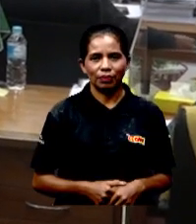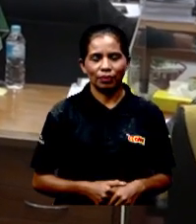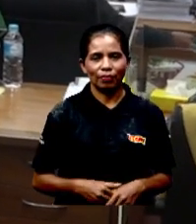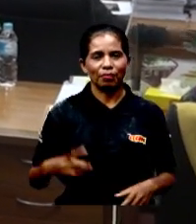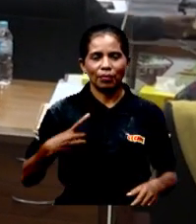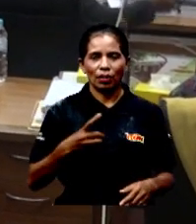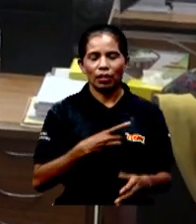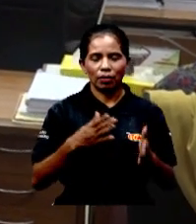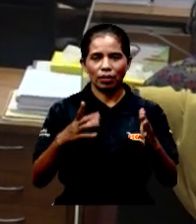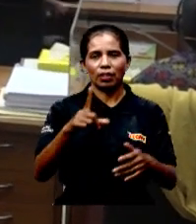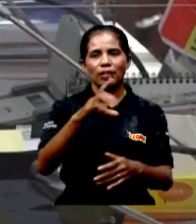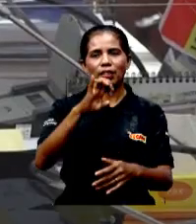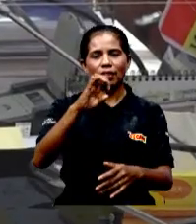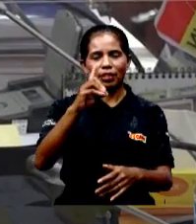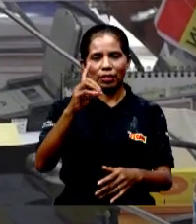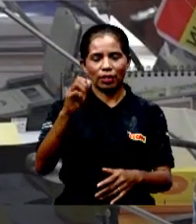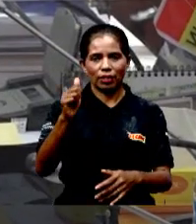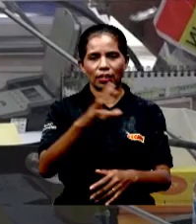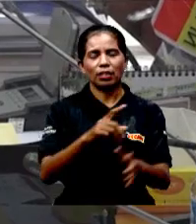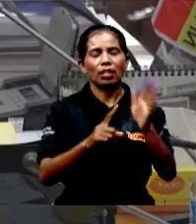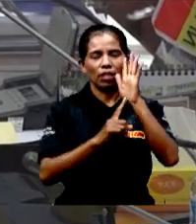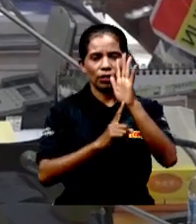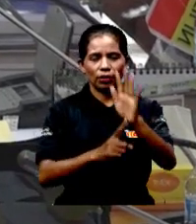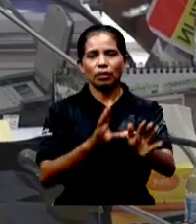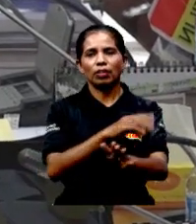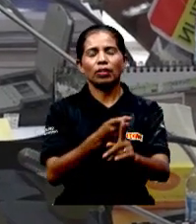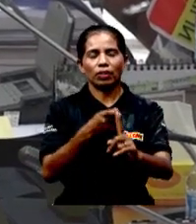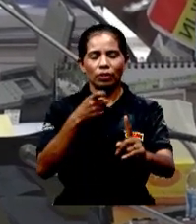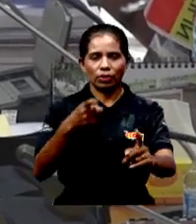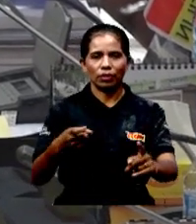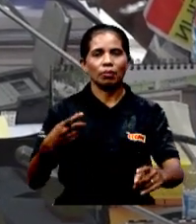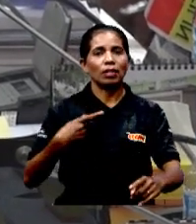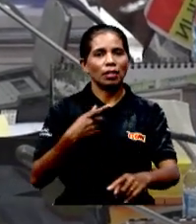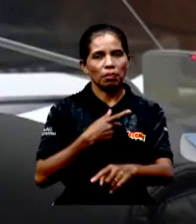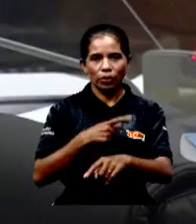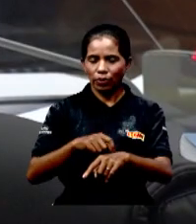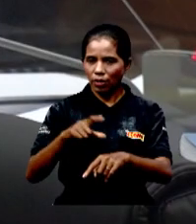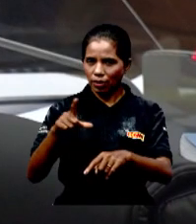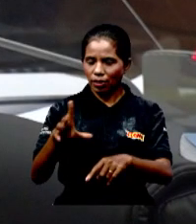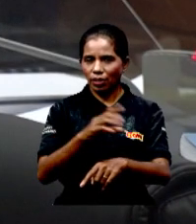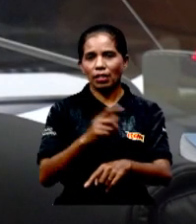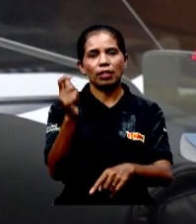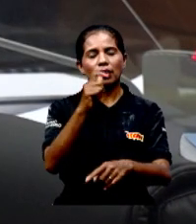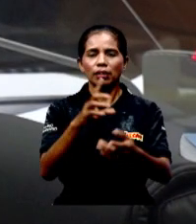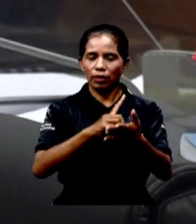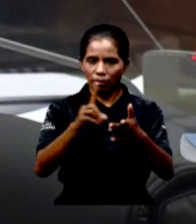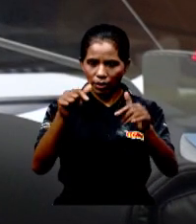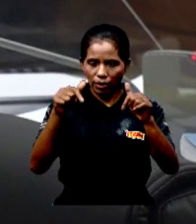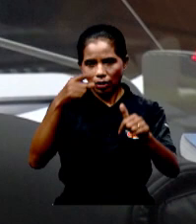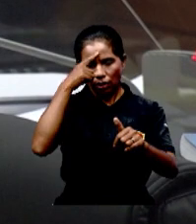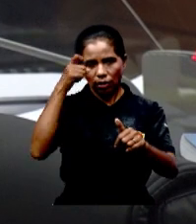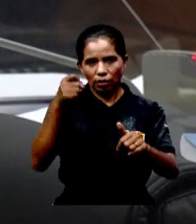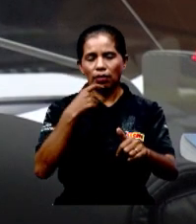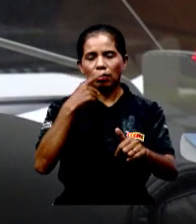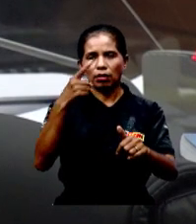Deputada líder Norberta Usibankara Fretilin, hato lamentação ne, lehusi plenária Parlamento Nacional, terça semana ne, tamba